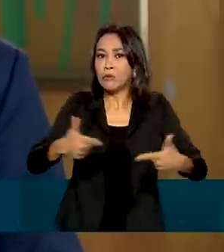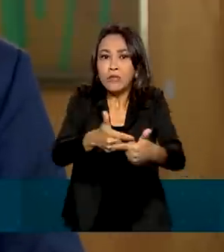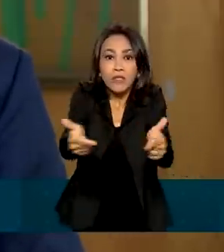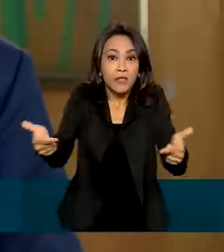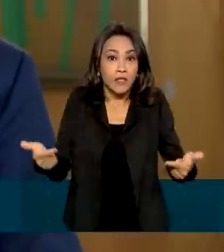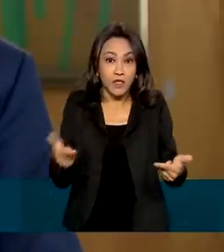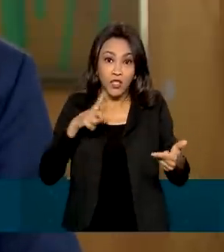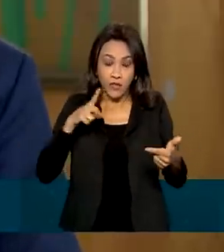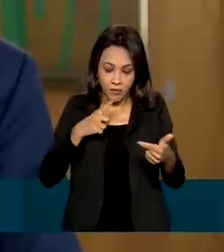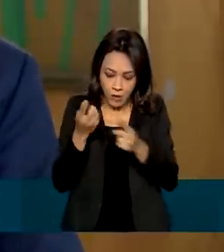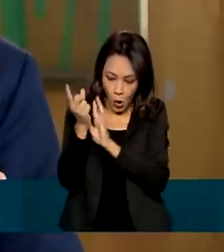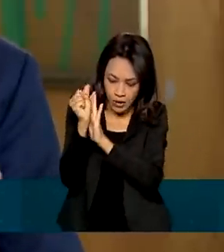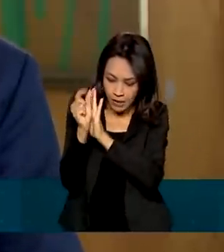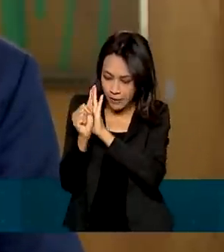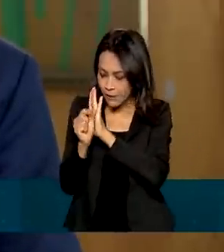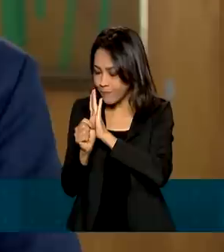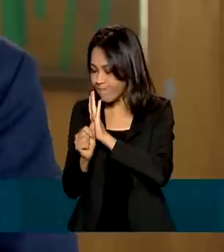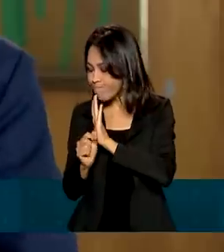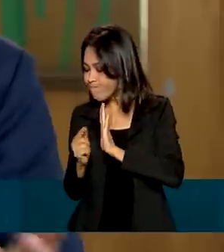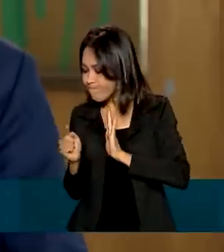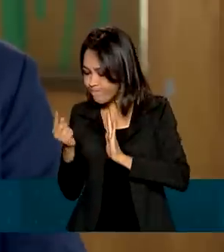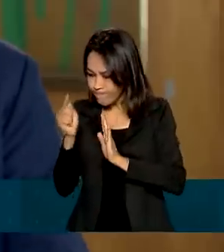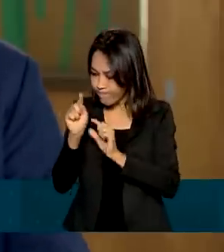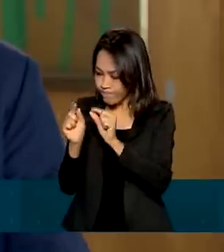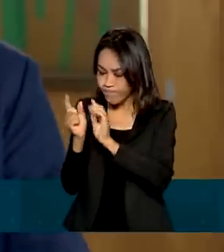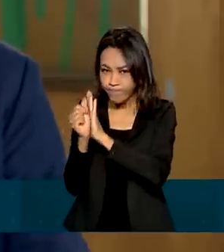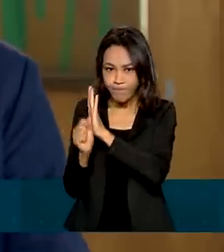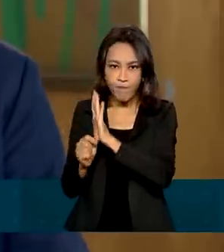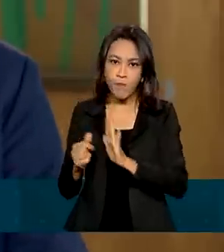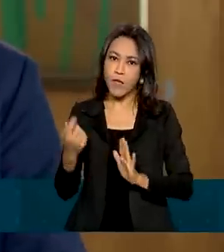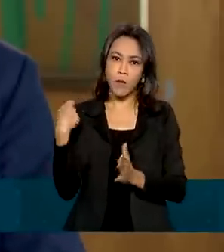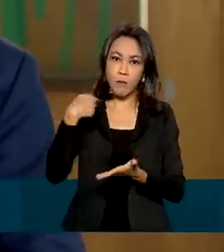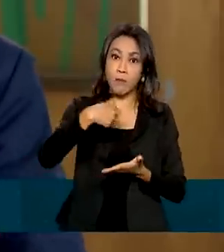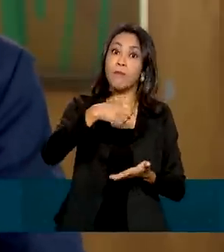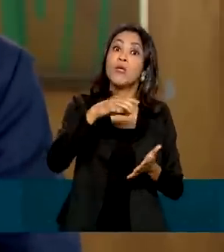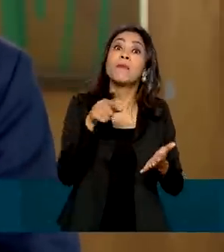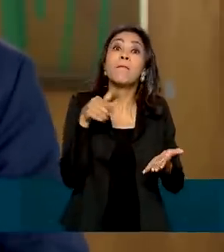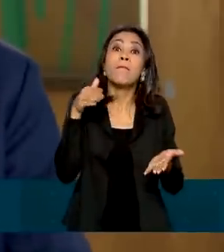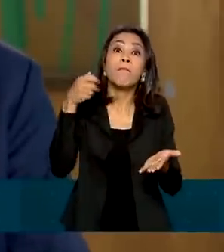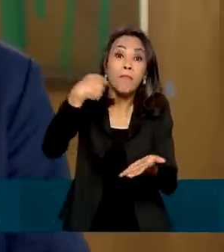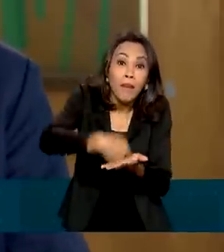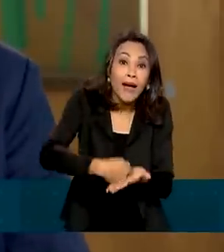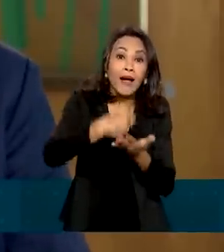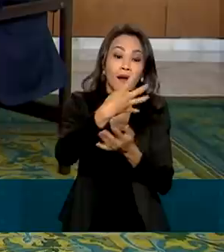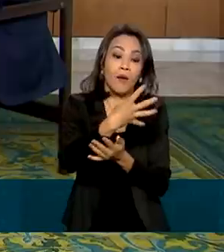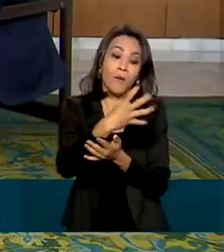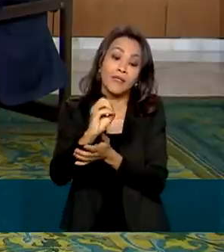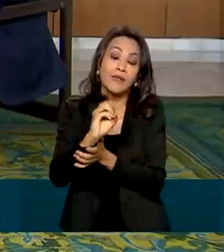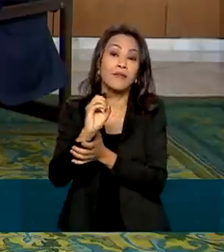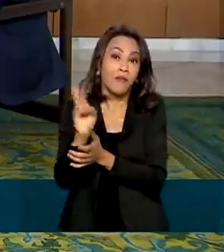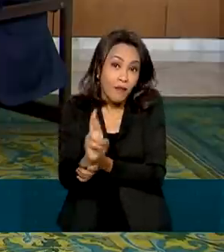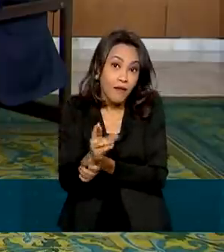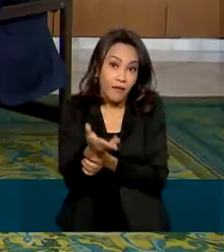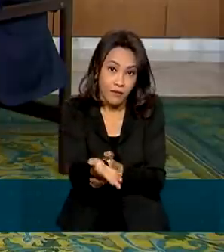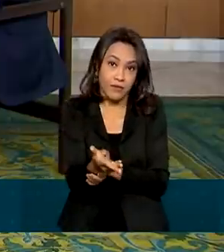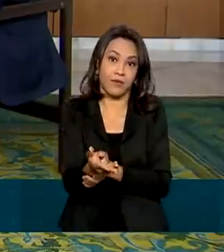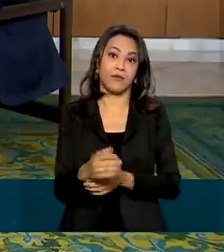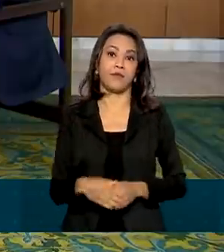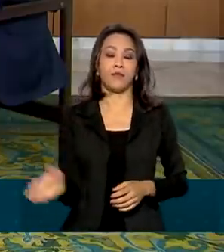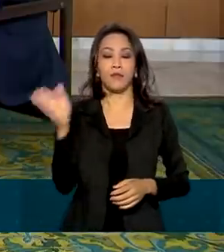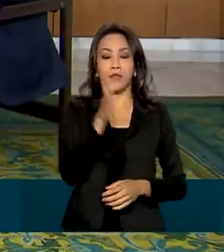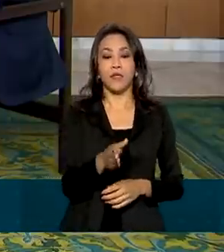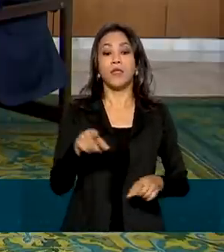orçamento para não pagar mais, em média, R$190, mas pagar no mínimo R$400.